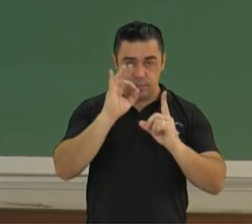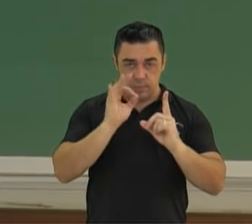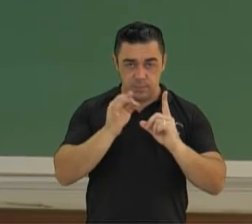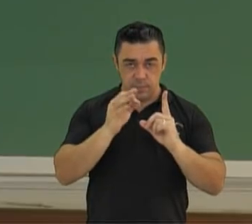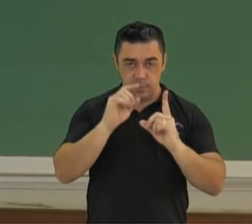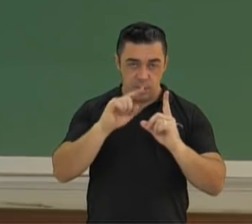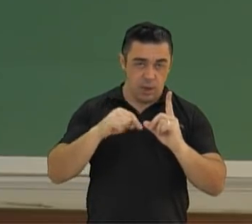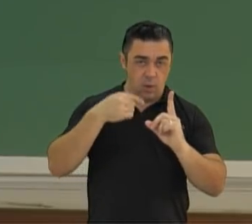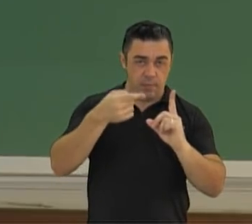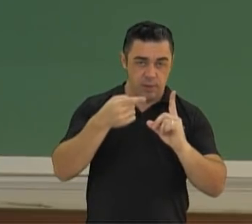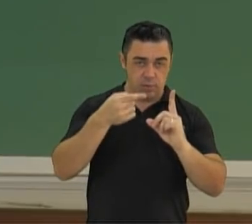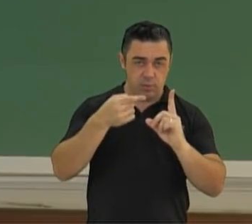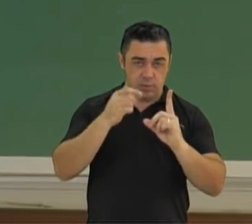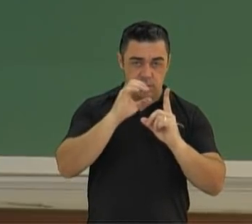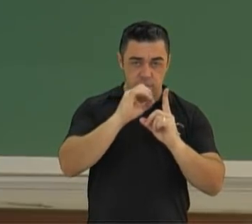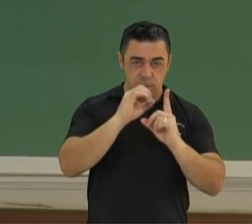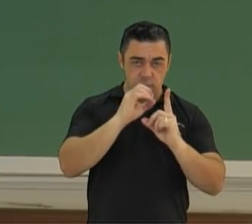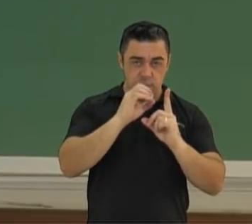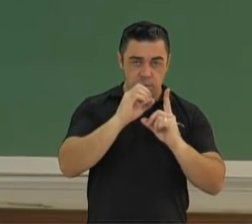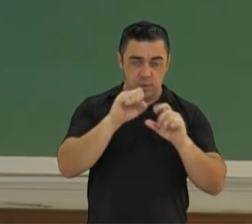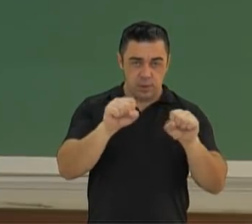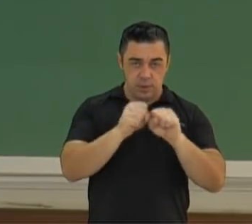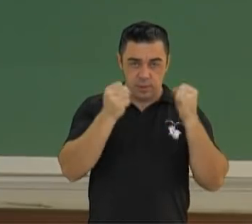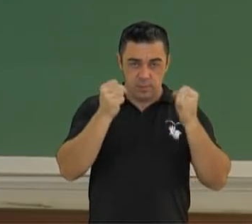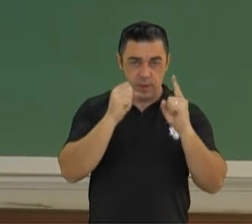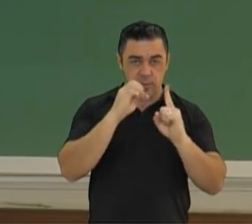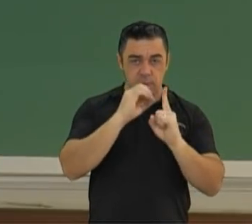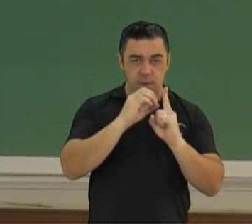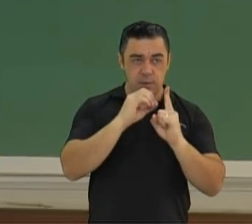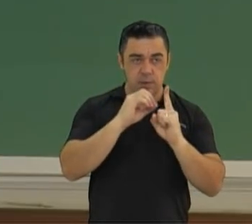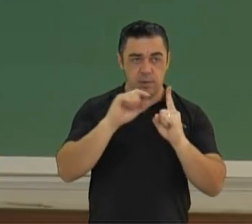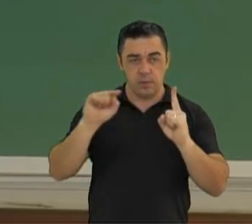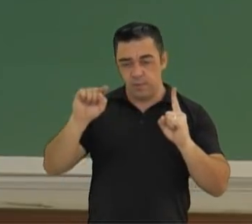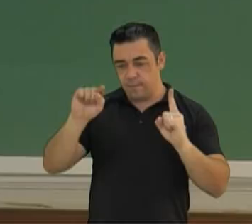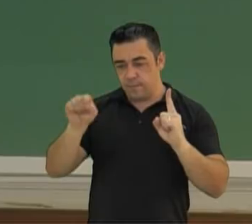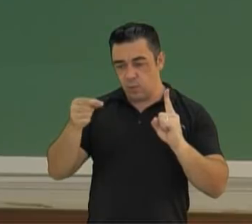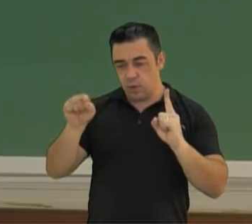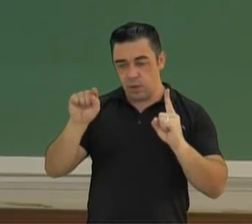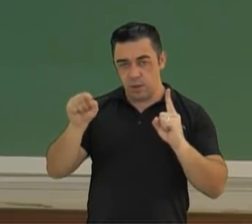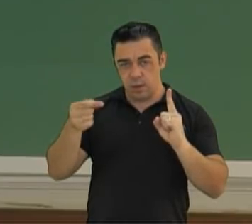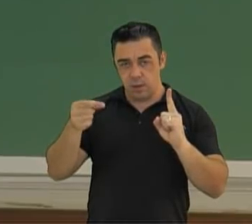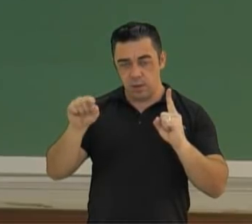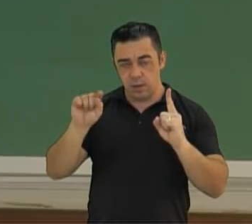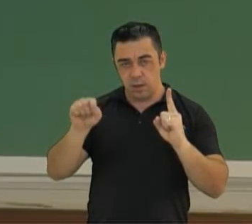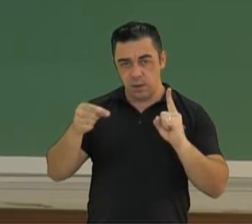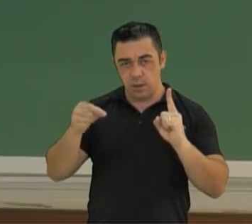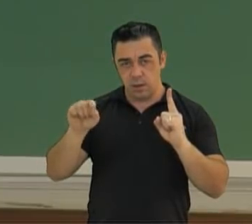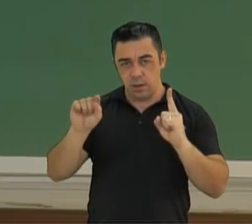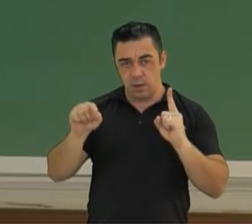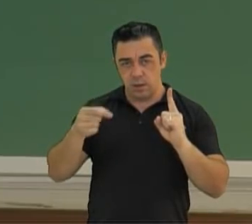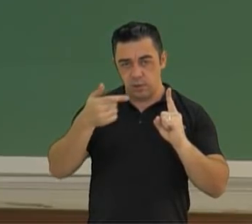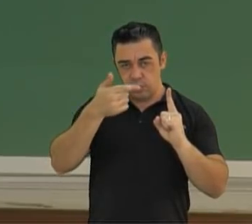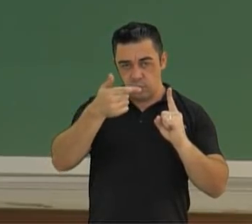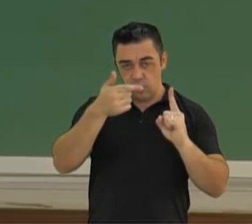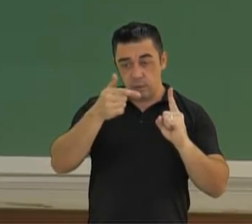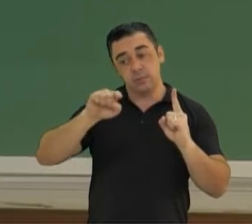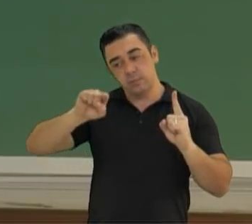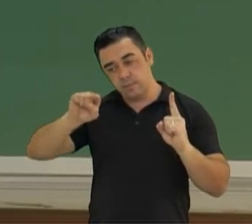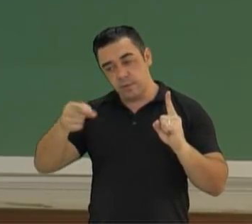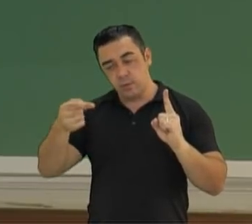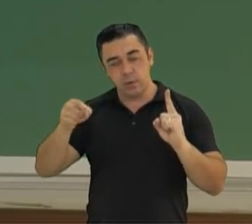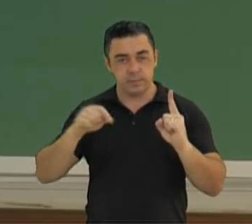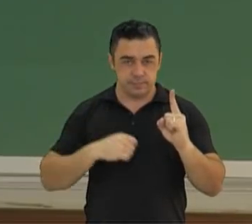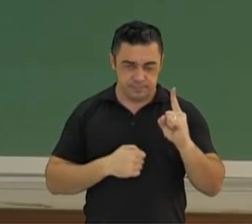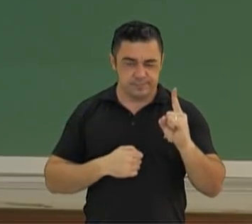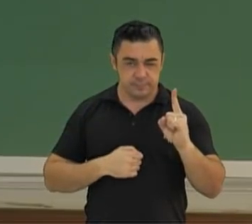você aumentou, que ele virou um número quebrado, que é decimal, a gente coloca uma vírgula aqui no nosso resultado da chave. Colocando